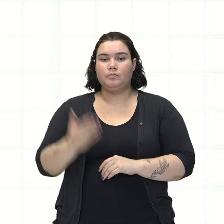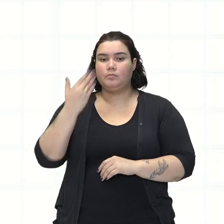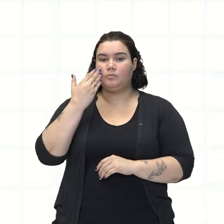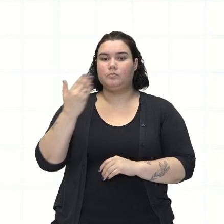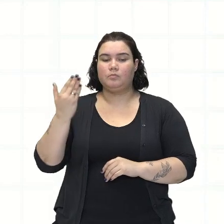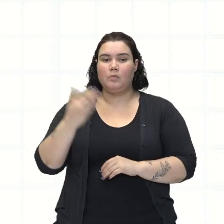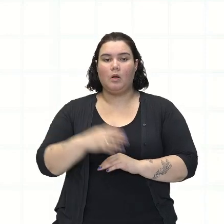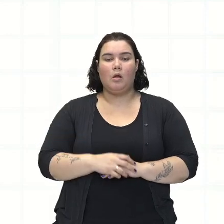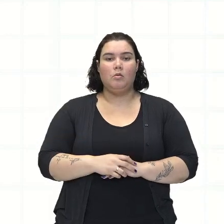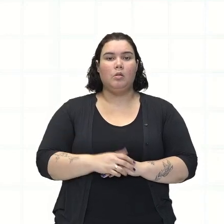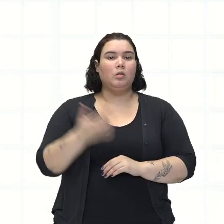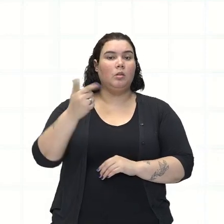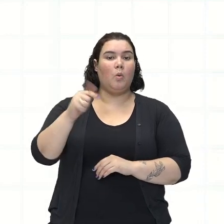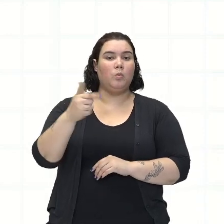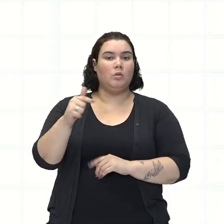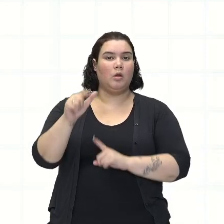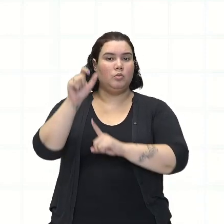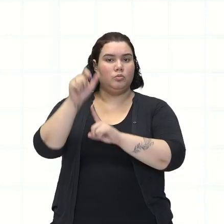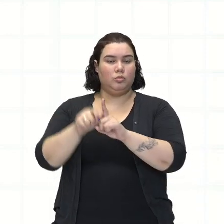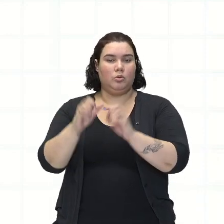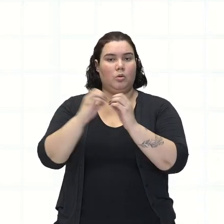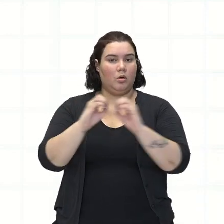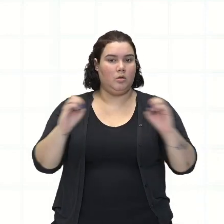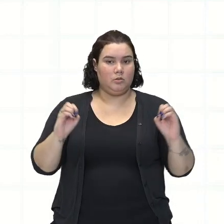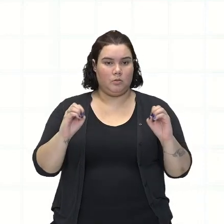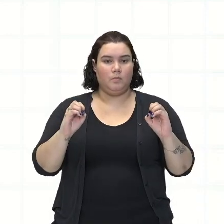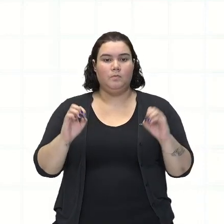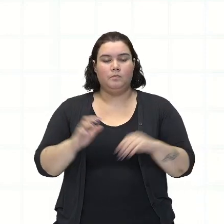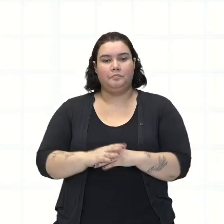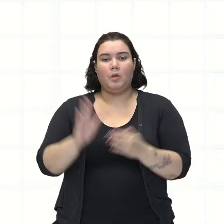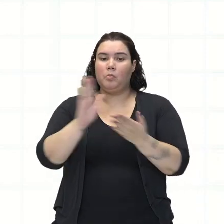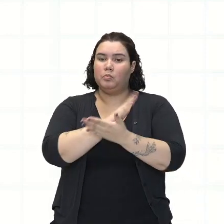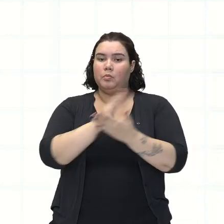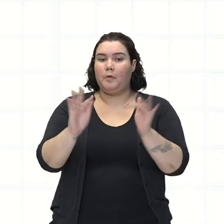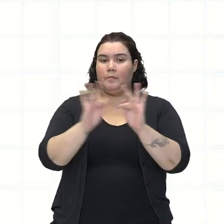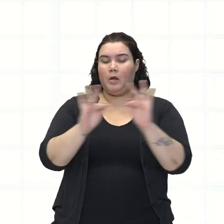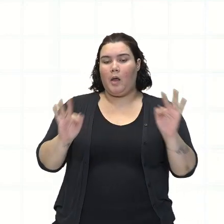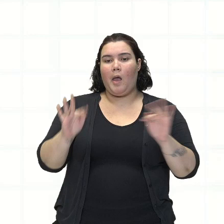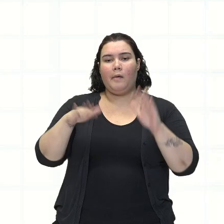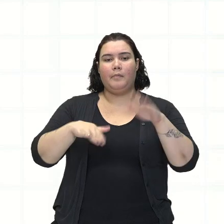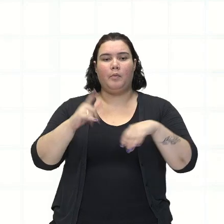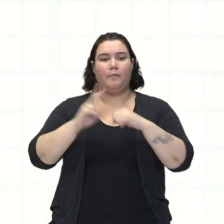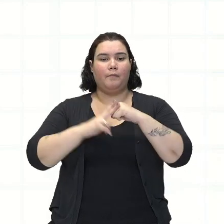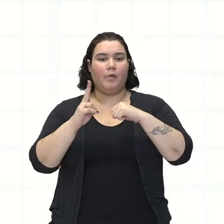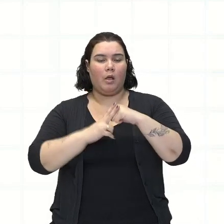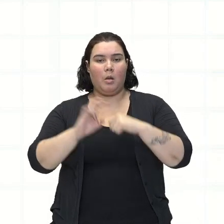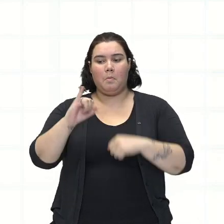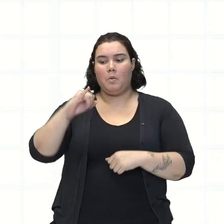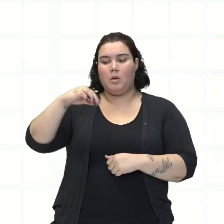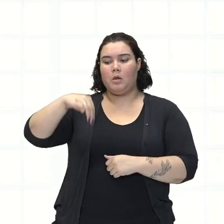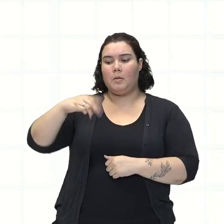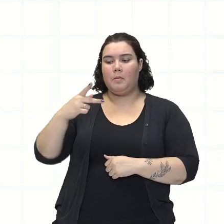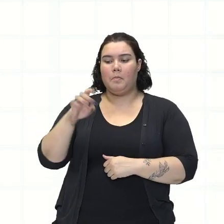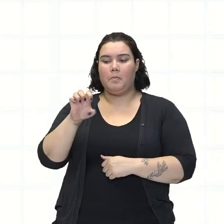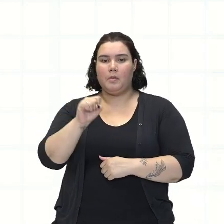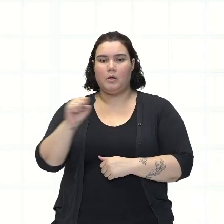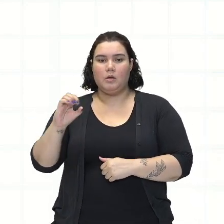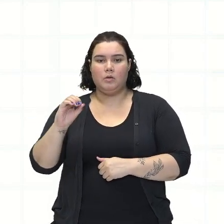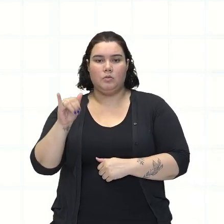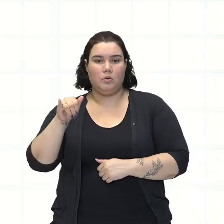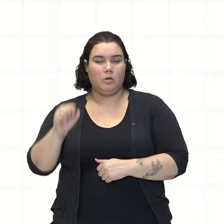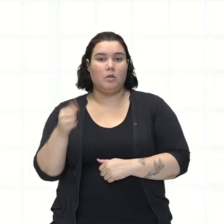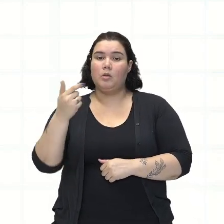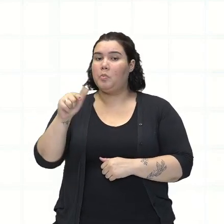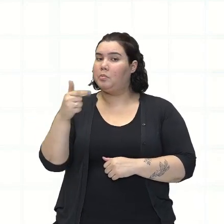sujeito inexistente, bem facinho, que é a nossa oração sem sujeito, em algumas frases, especialmente em construções com verbos impessoais,